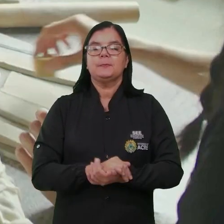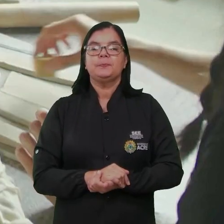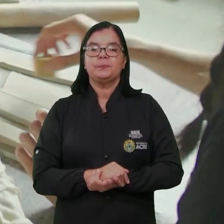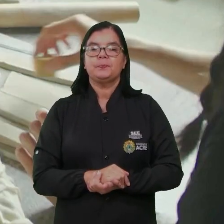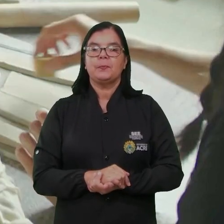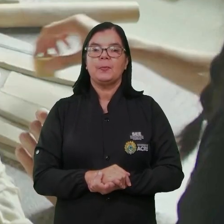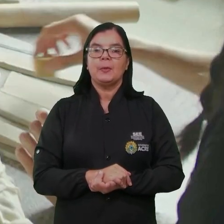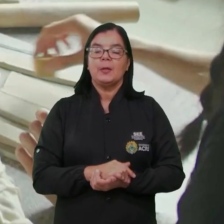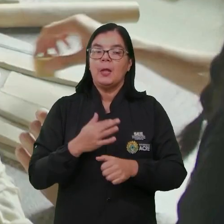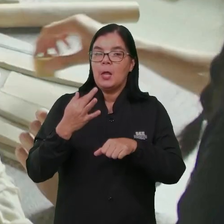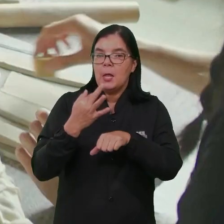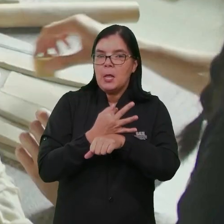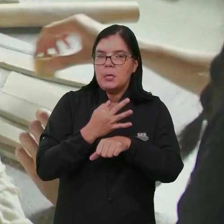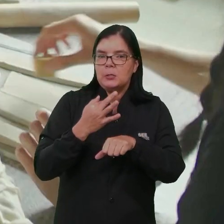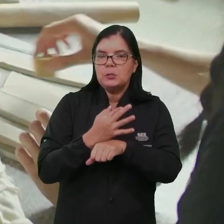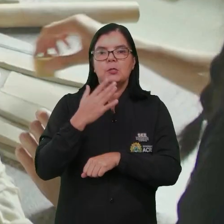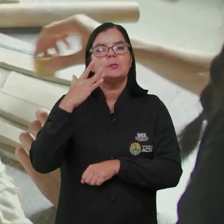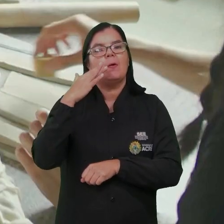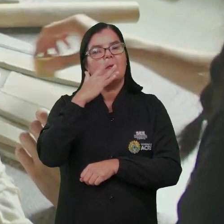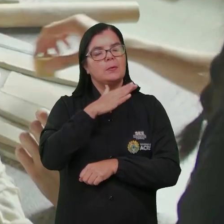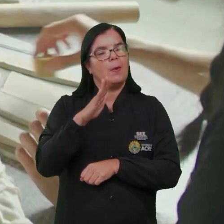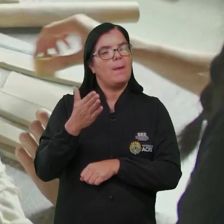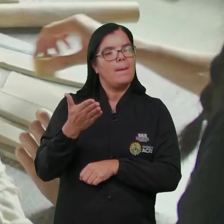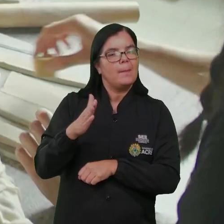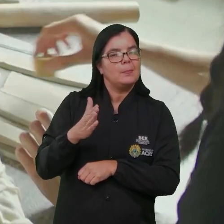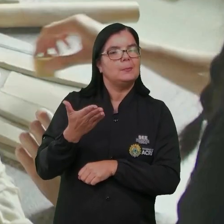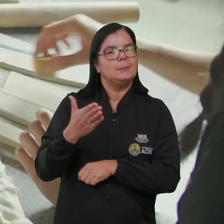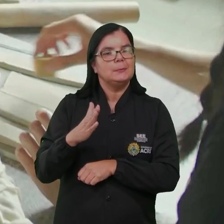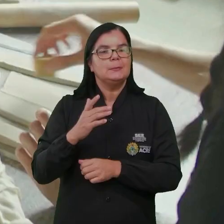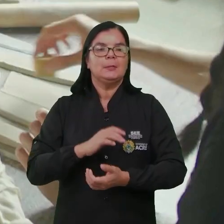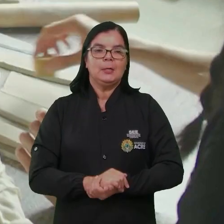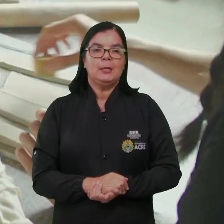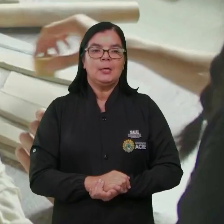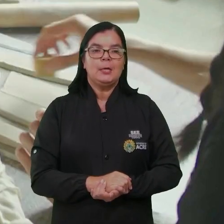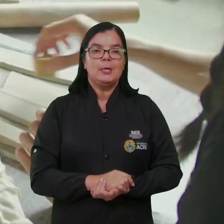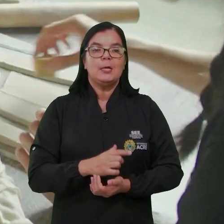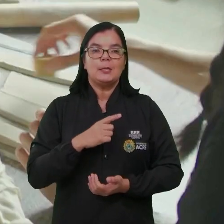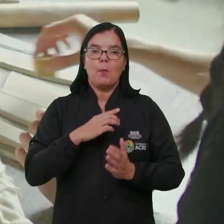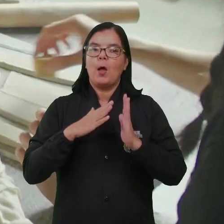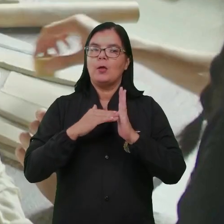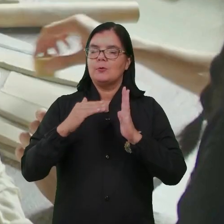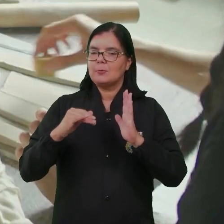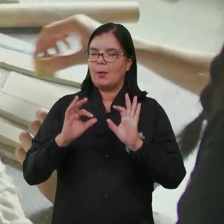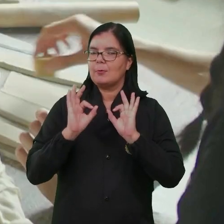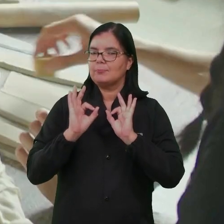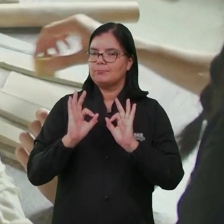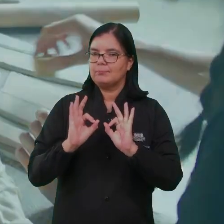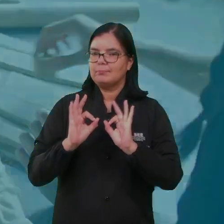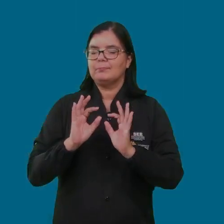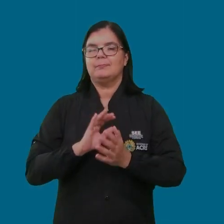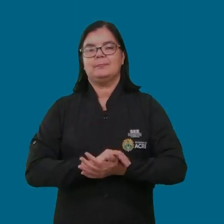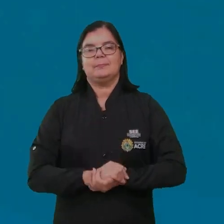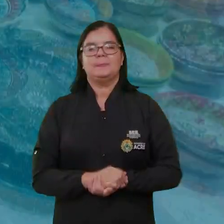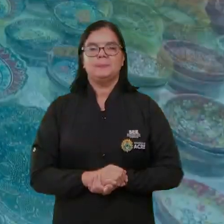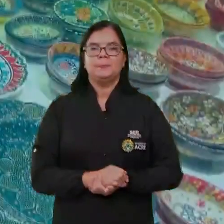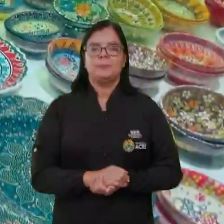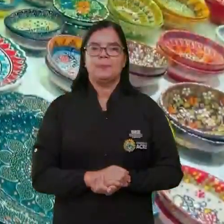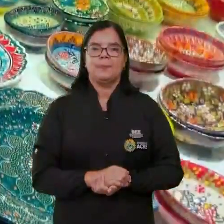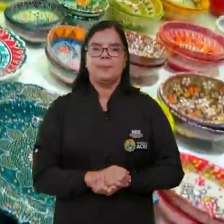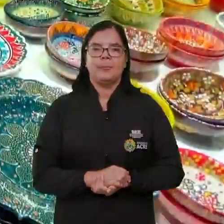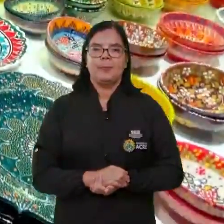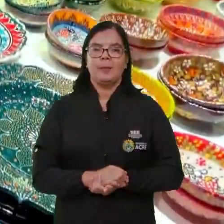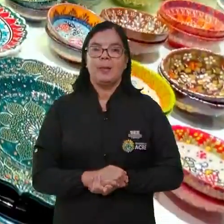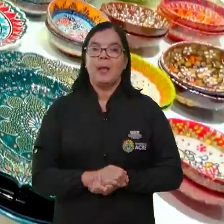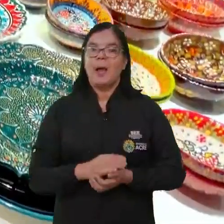sua criatividade. Ela tem uma resistência térmica moderada e ela também tem uma estética refinada.